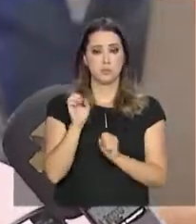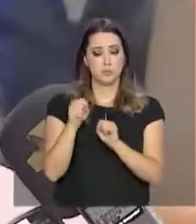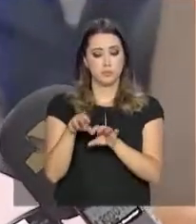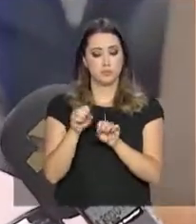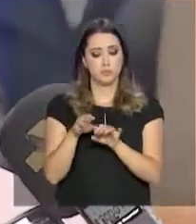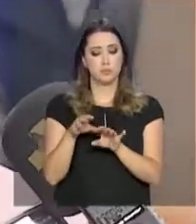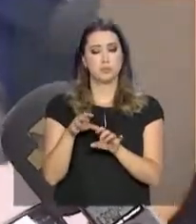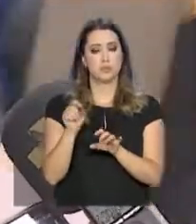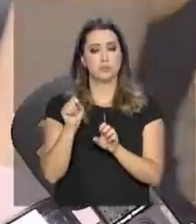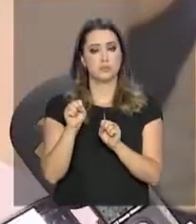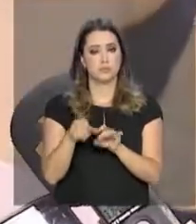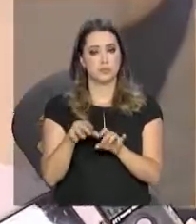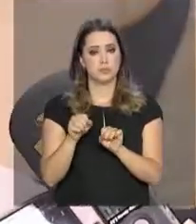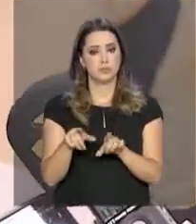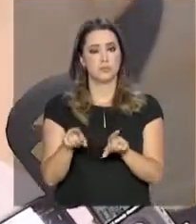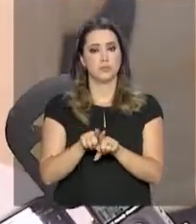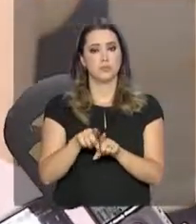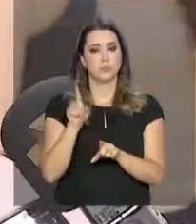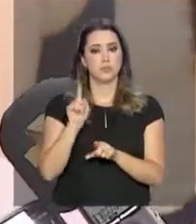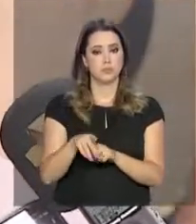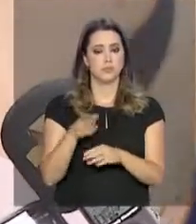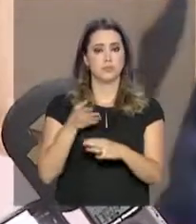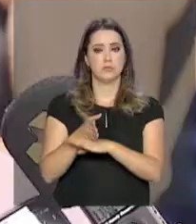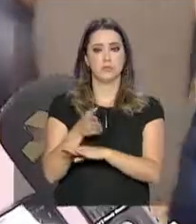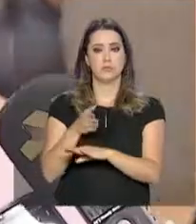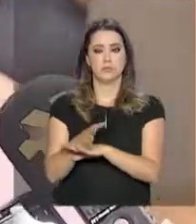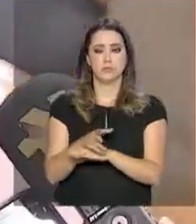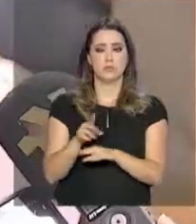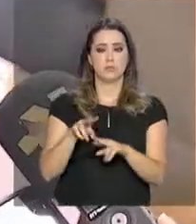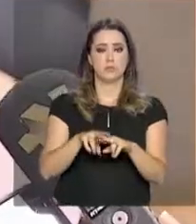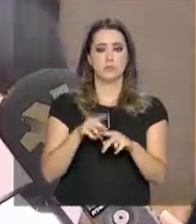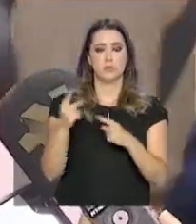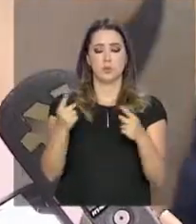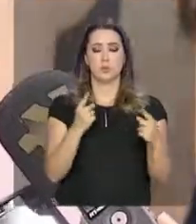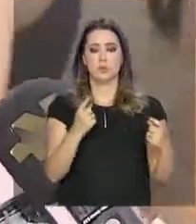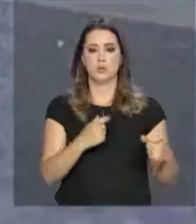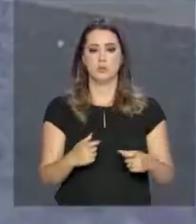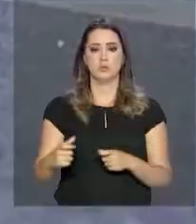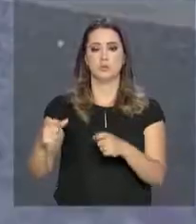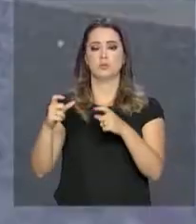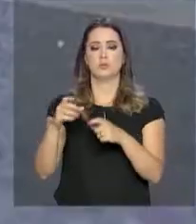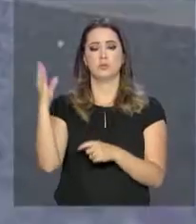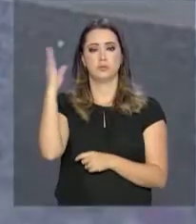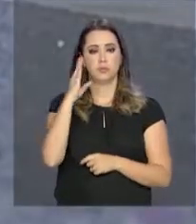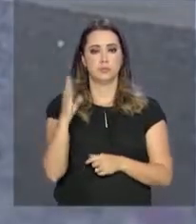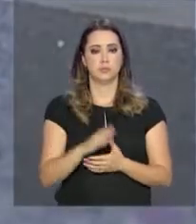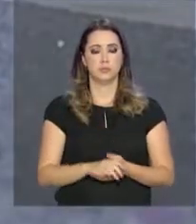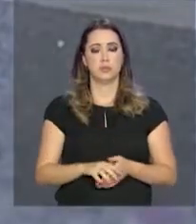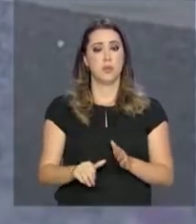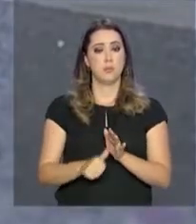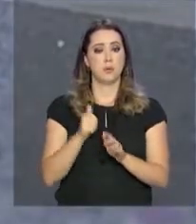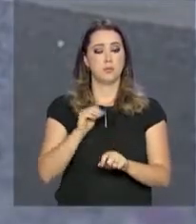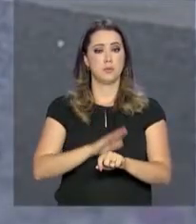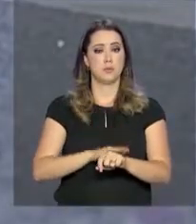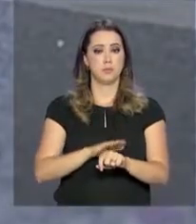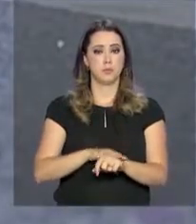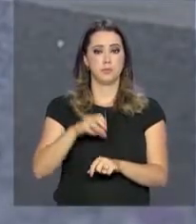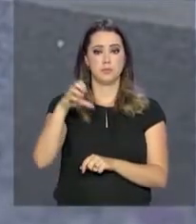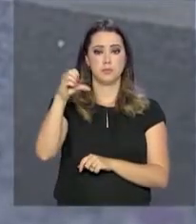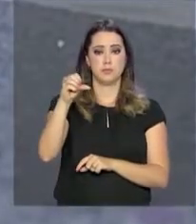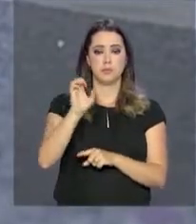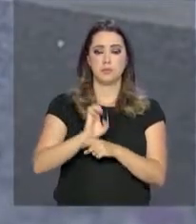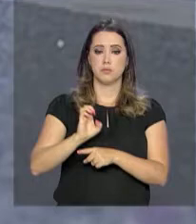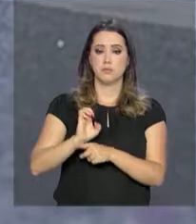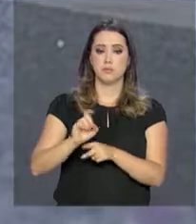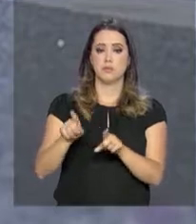de educação e de que sejam assertivas por parte de cada região do país no primeiro momento dados de nove estados